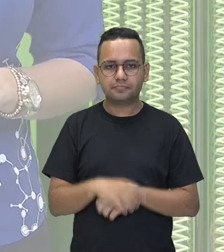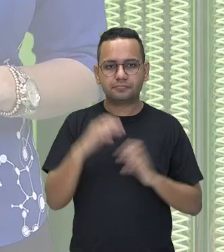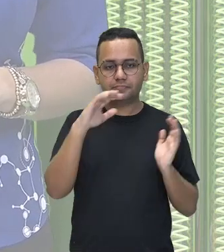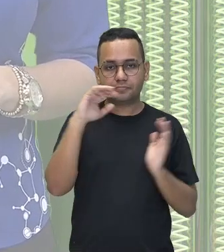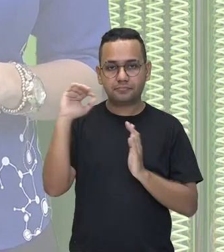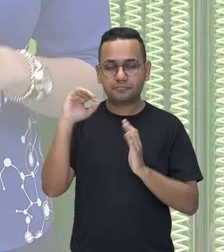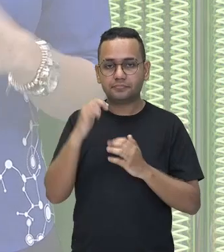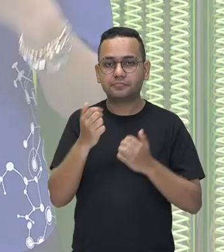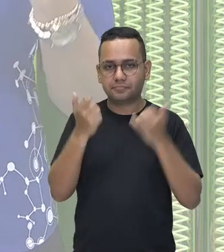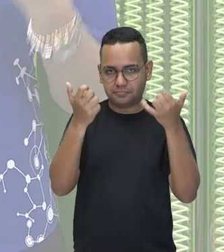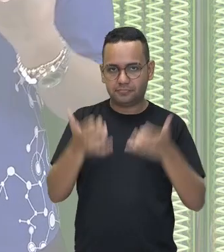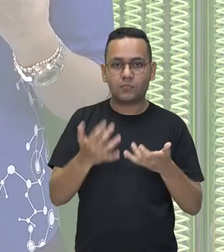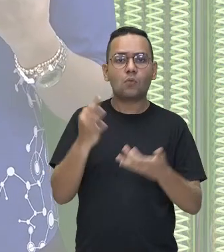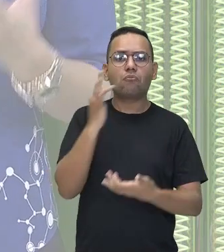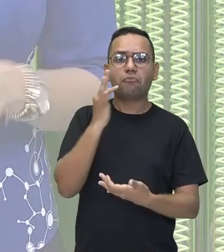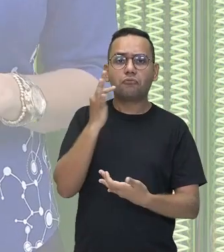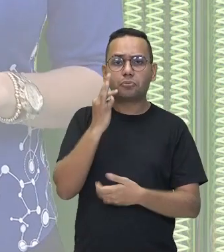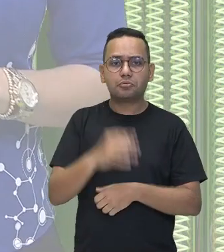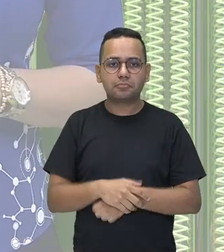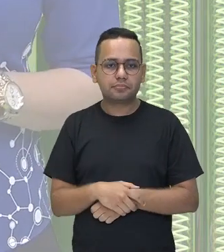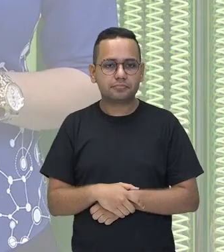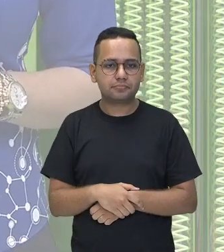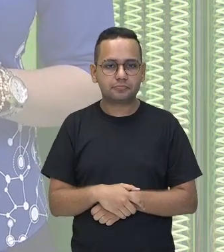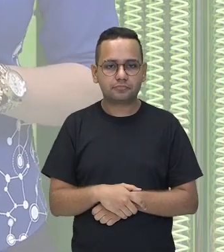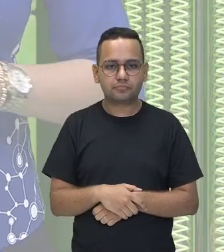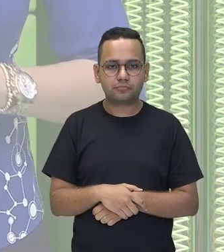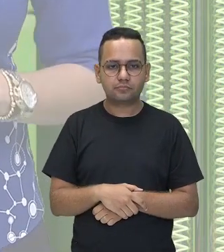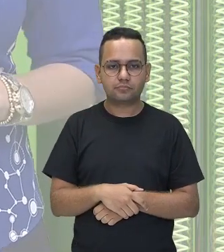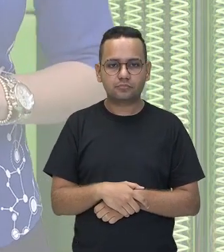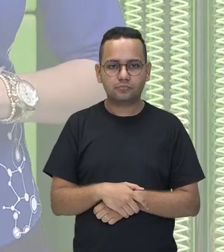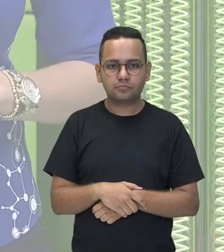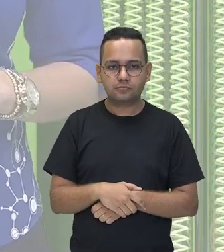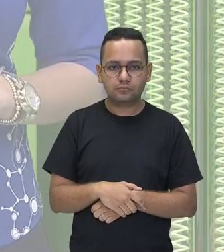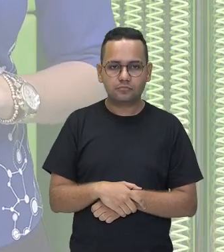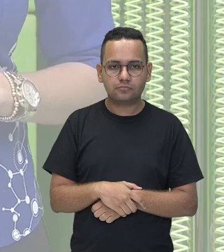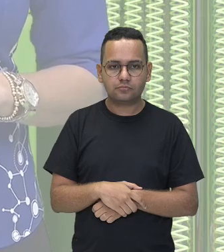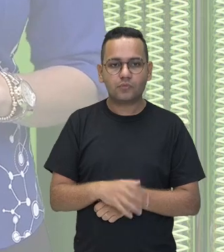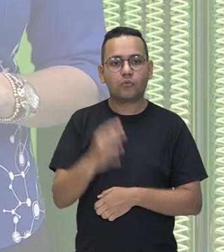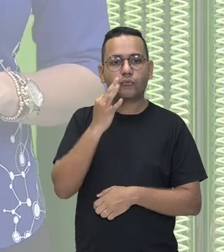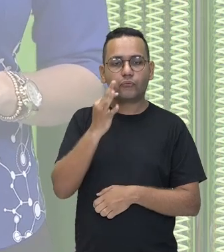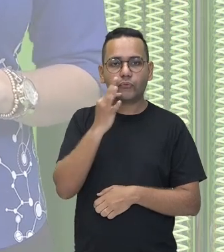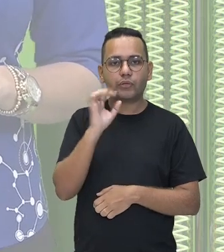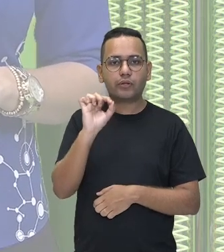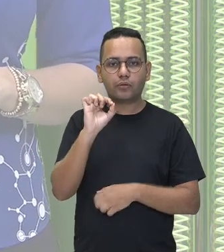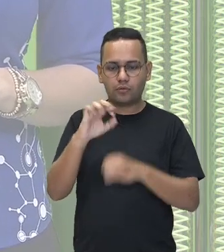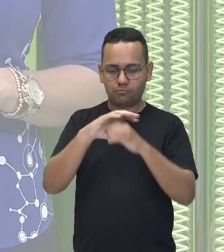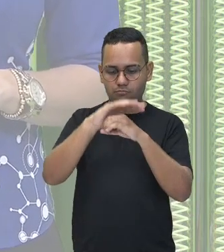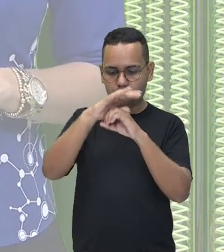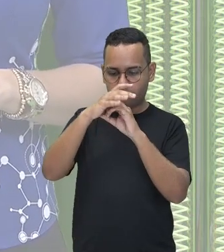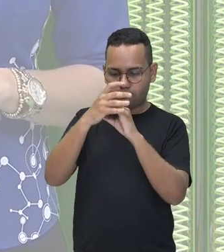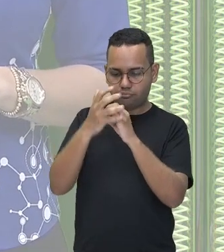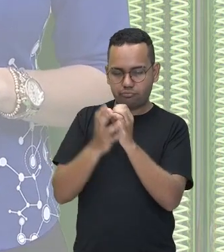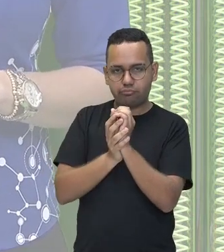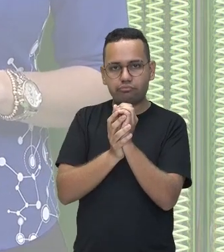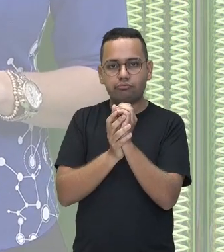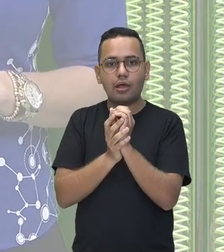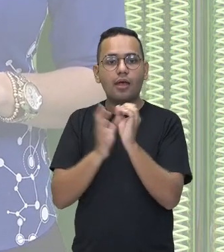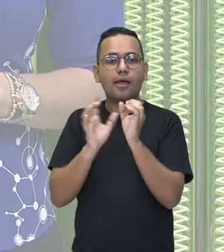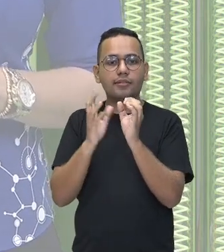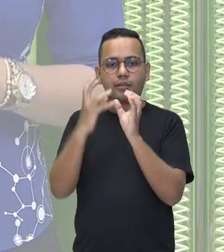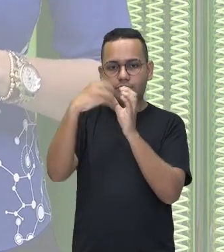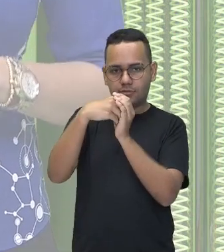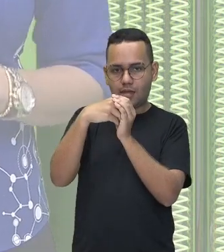o fruto, né? E o que é o fruto, gente? É a parte vegetal oriunda do desenvolvimento do ovário e tem